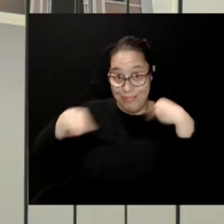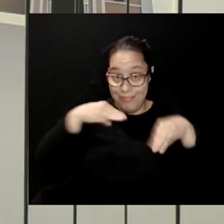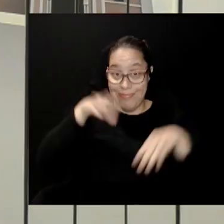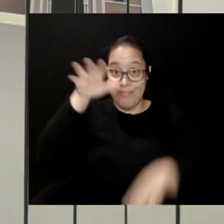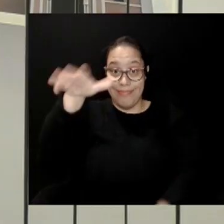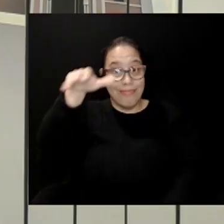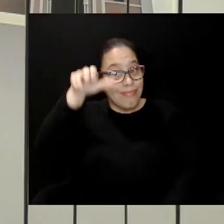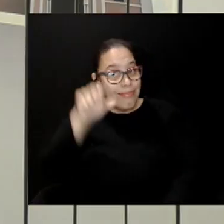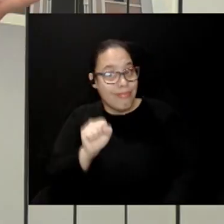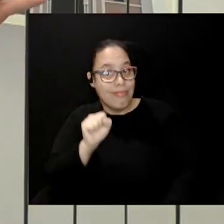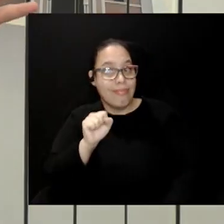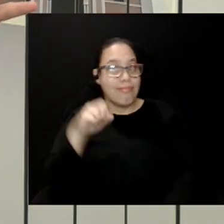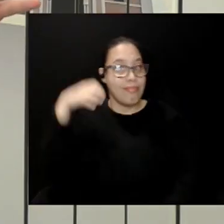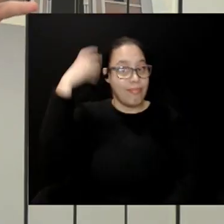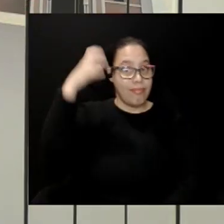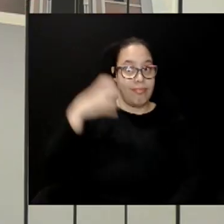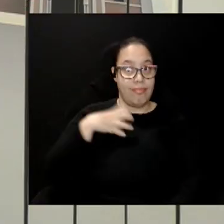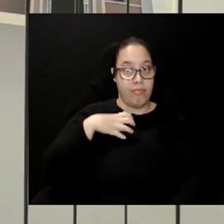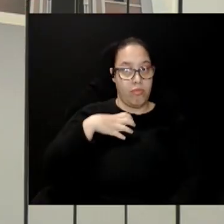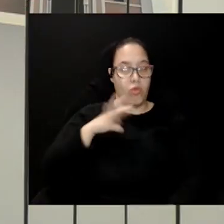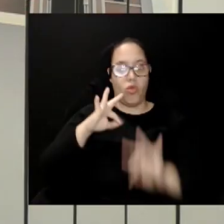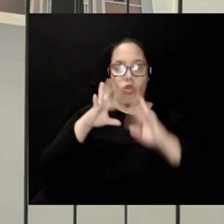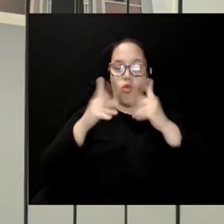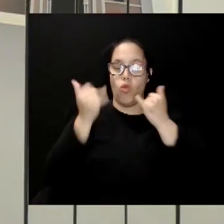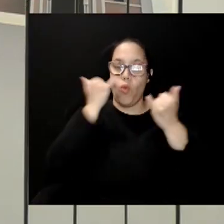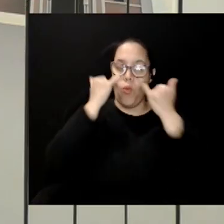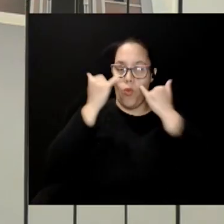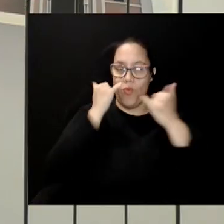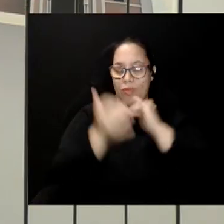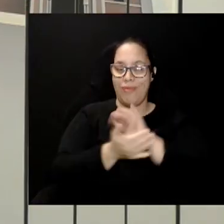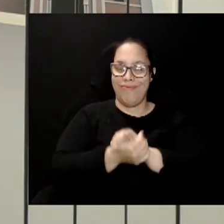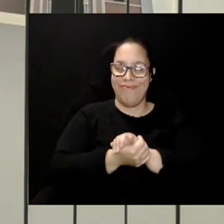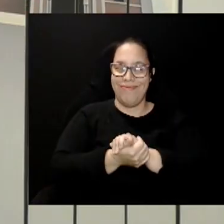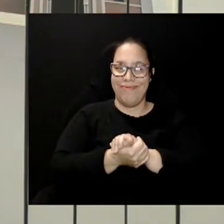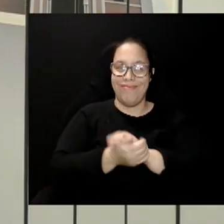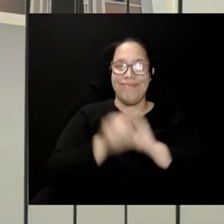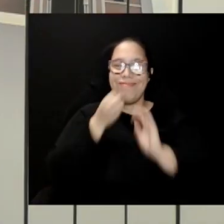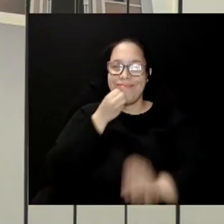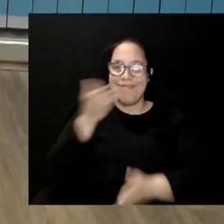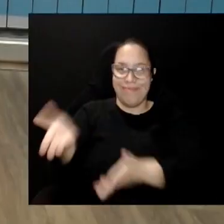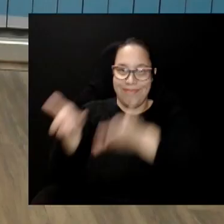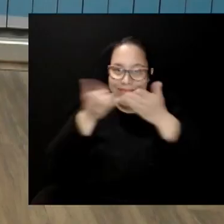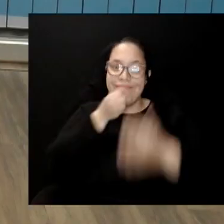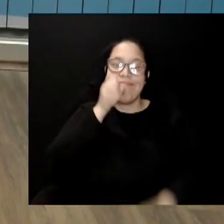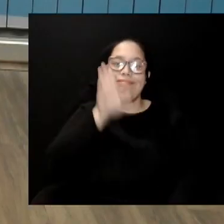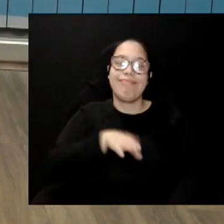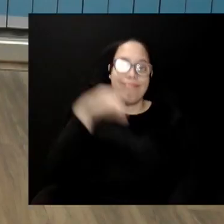Cassiane Alves, que tem todas as informações. Seja bem-vinda e boa tarde, Cassi.